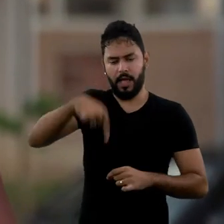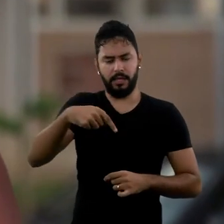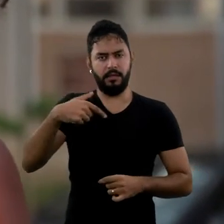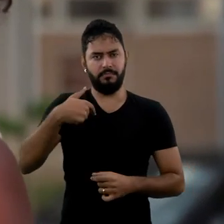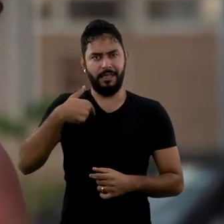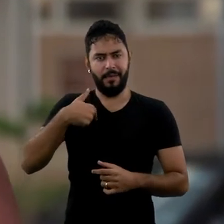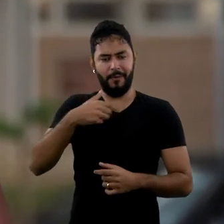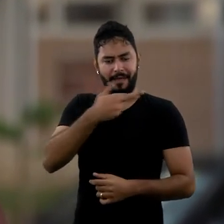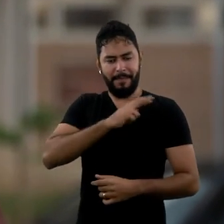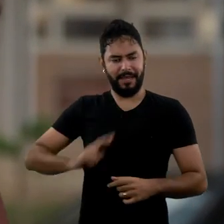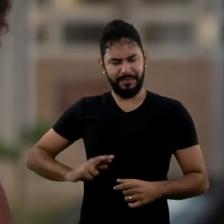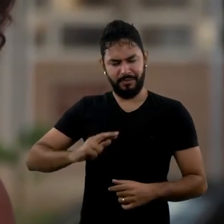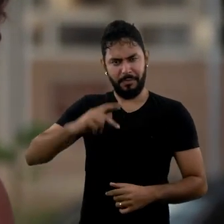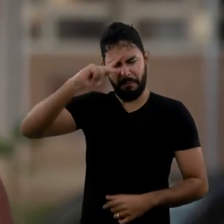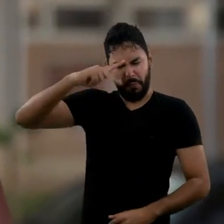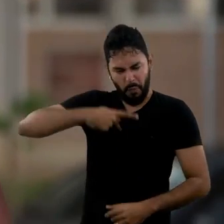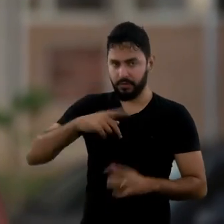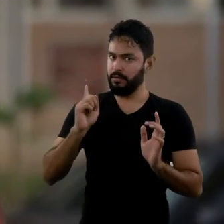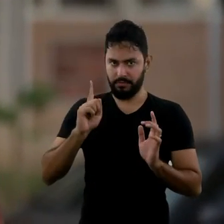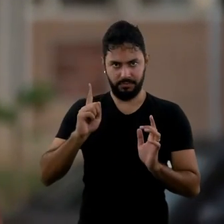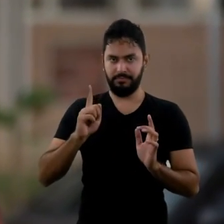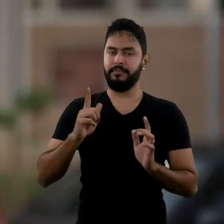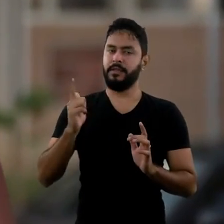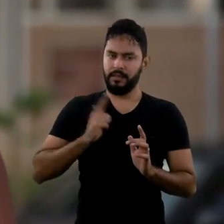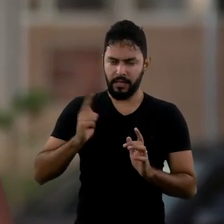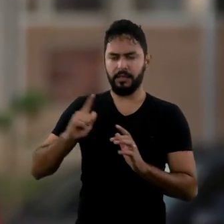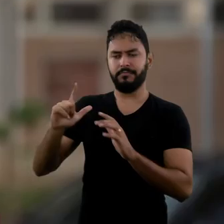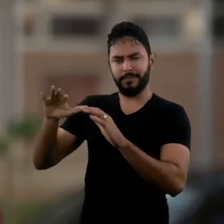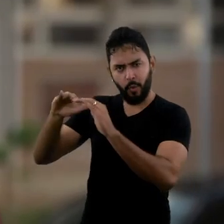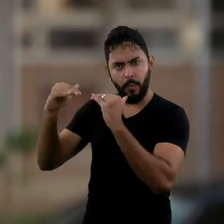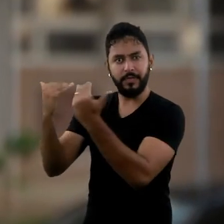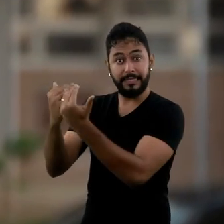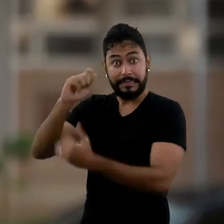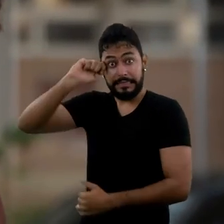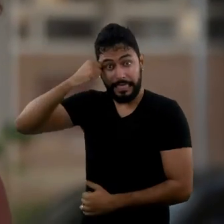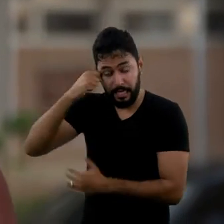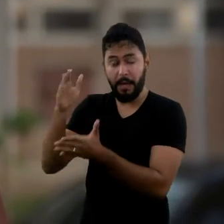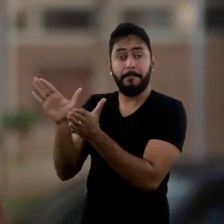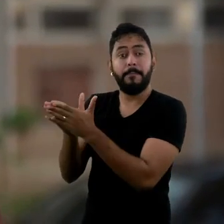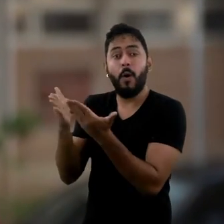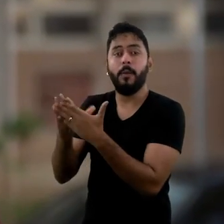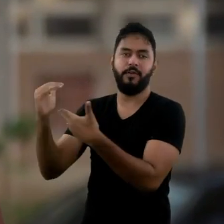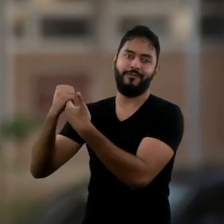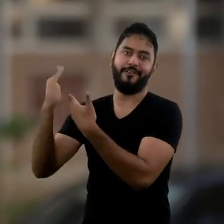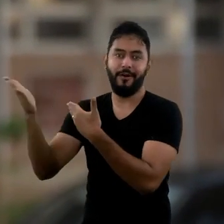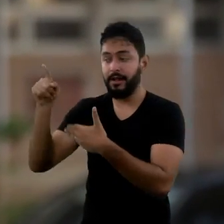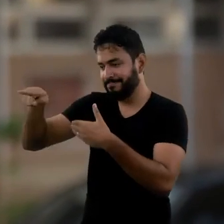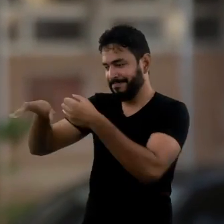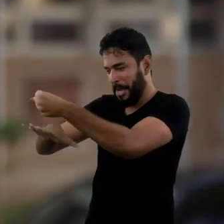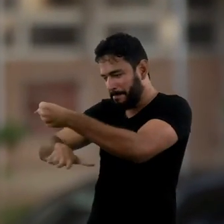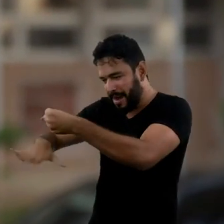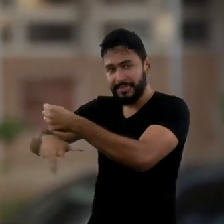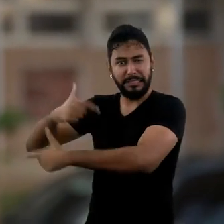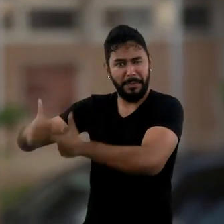não represento só a mim, mas que tem todo o investimento de uma comunidade negra que é pobre, que está na